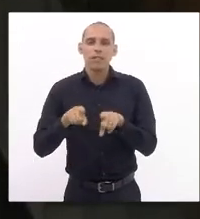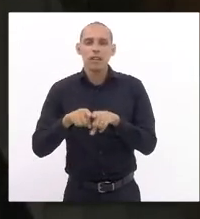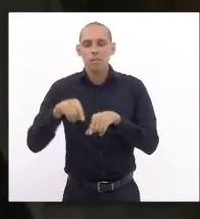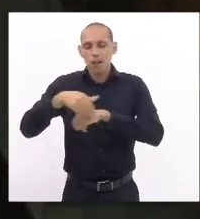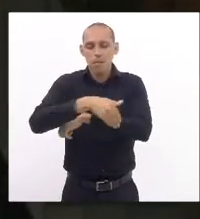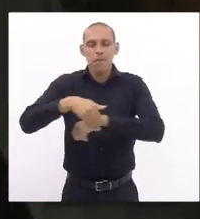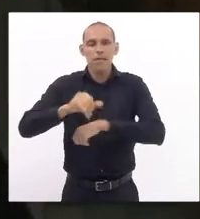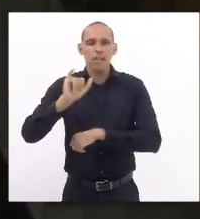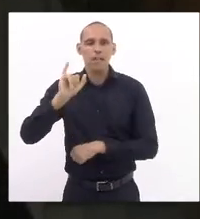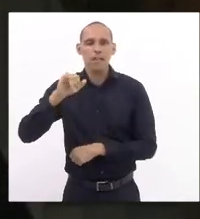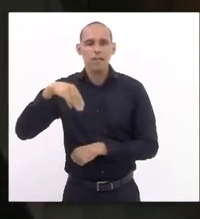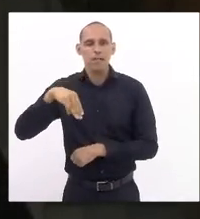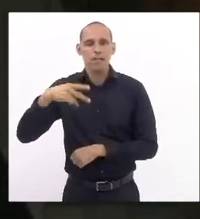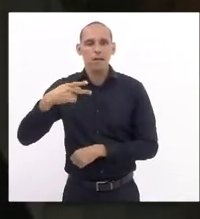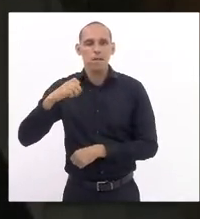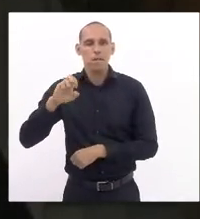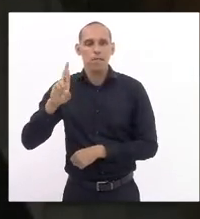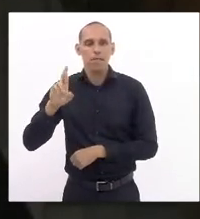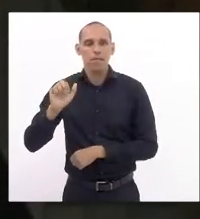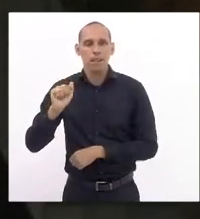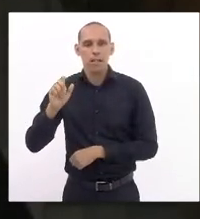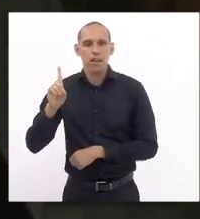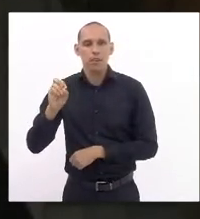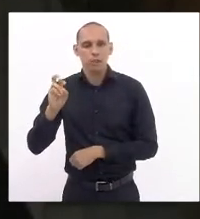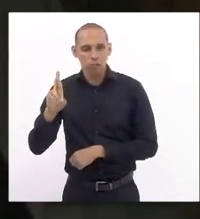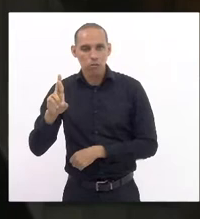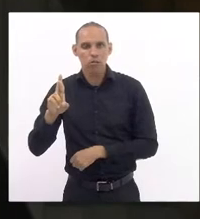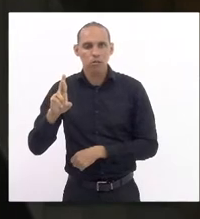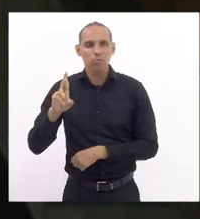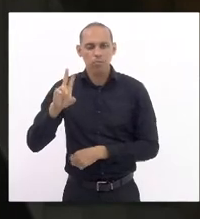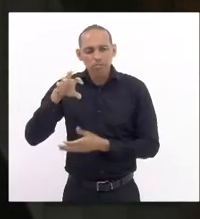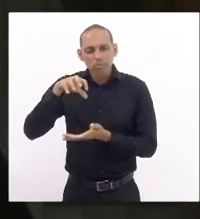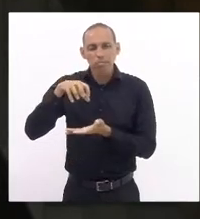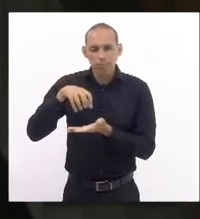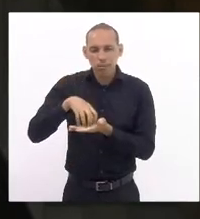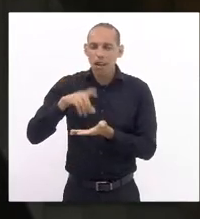como uma base operacional importante a partir do centro da cidade